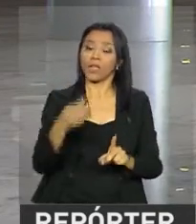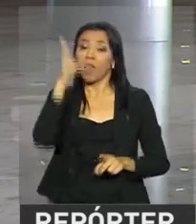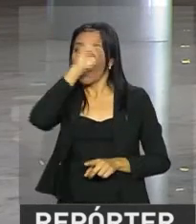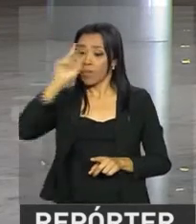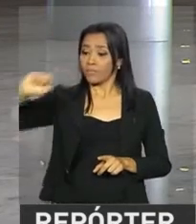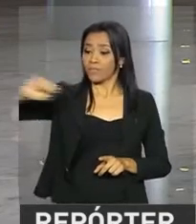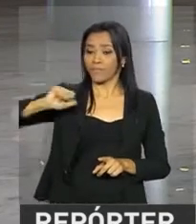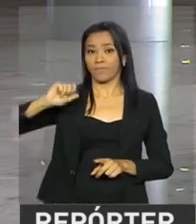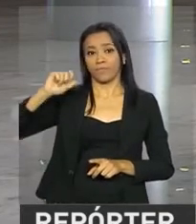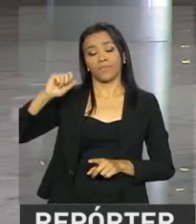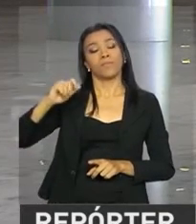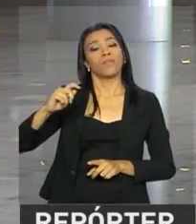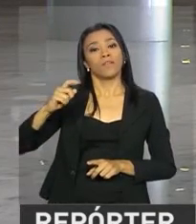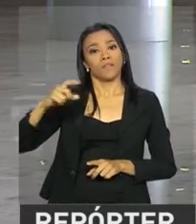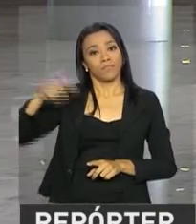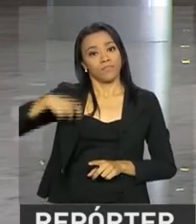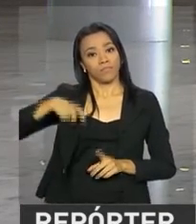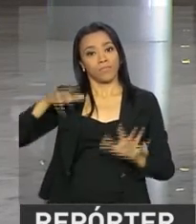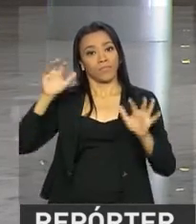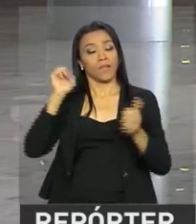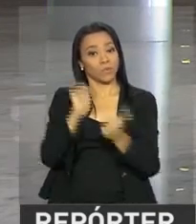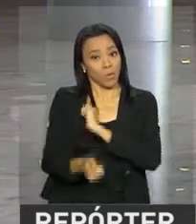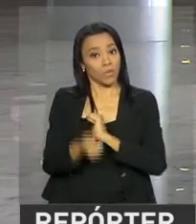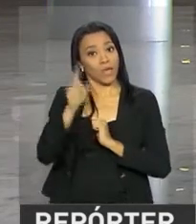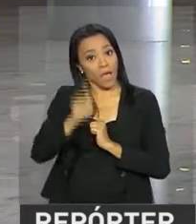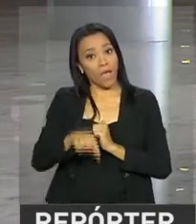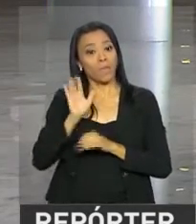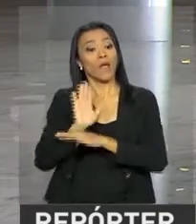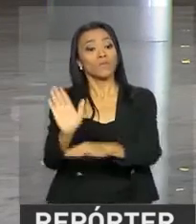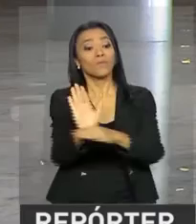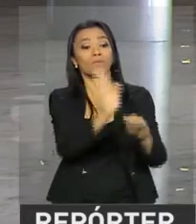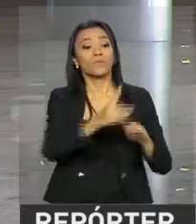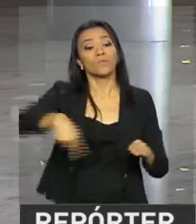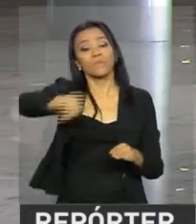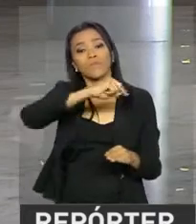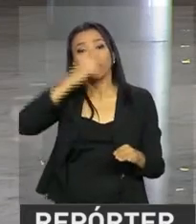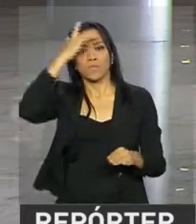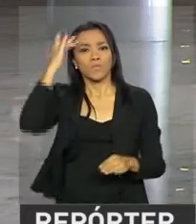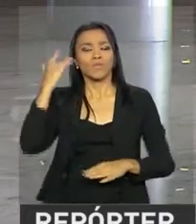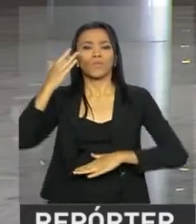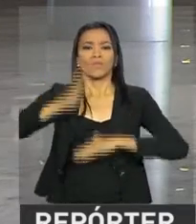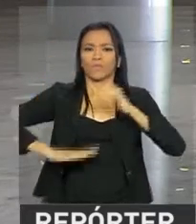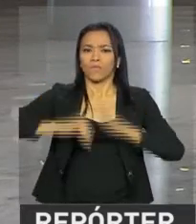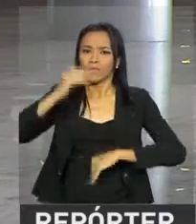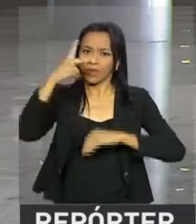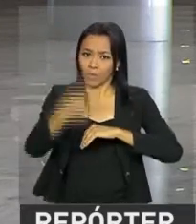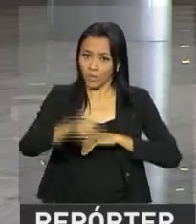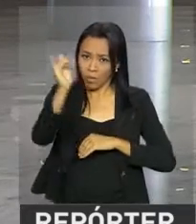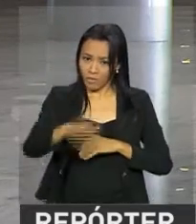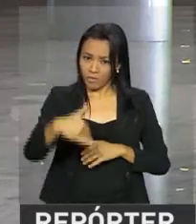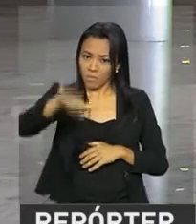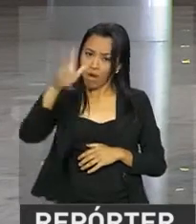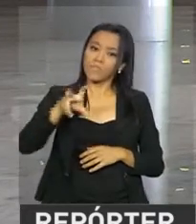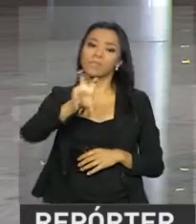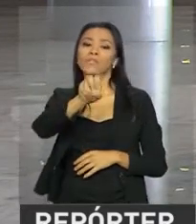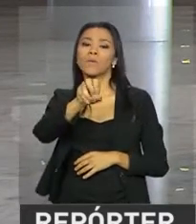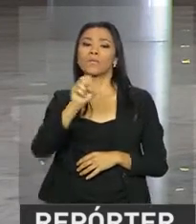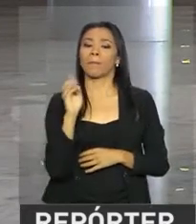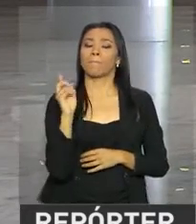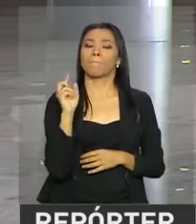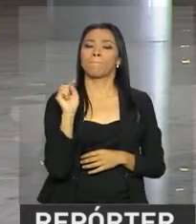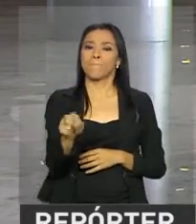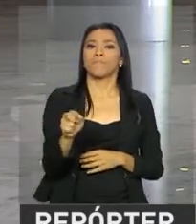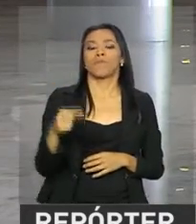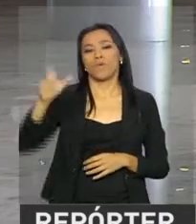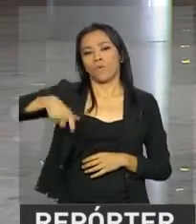é o principal programa do governo federal para financiar aí os atletas brasileiros. Ele já deu mais de 50 mil bolsas para mais